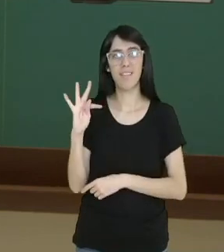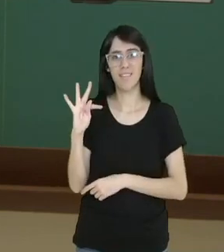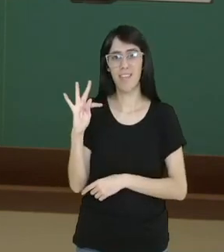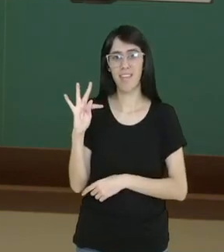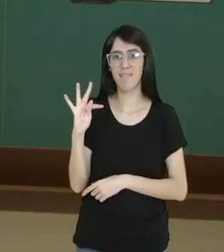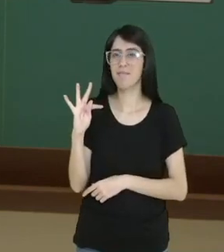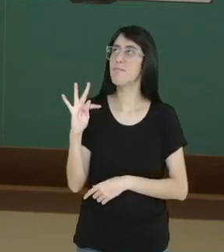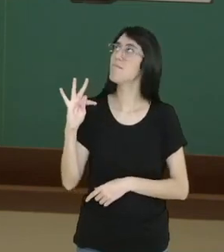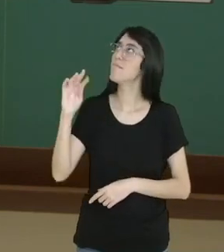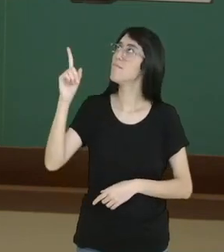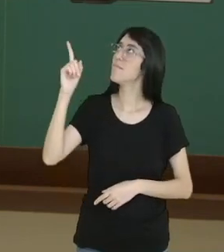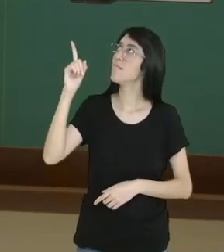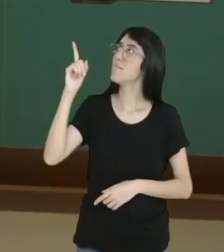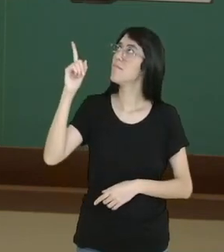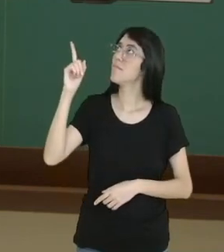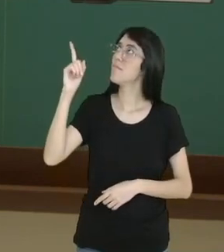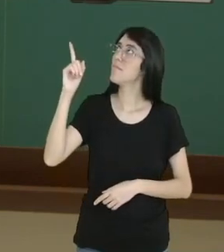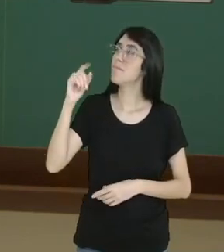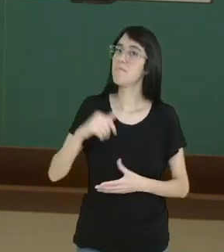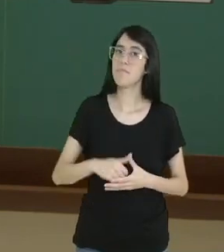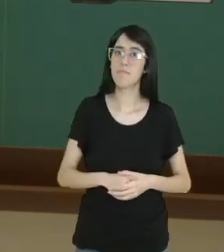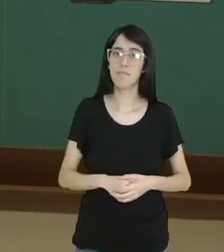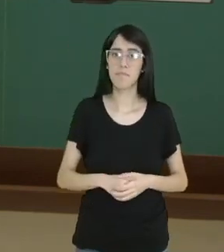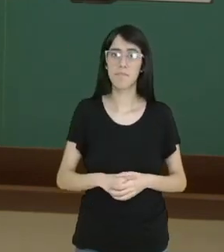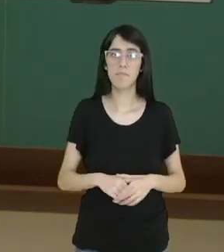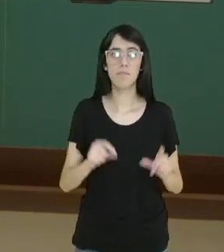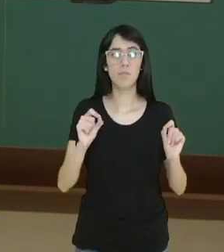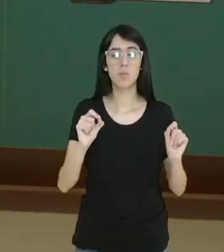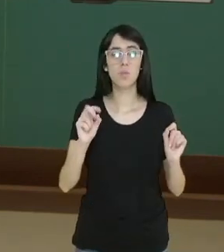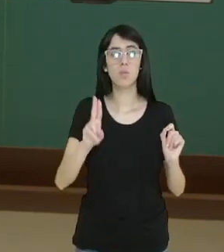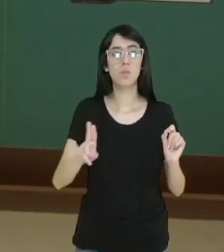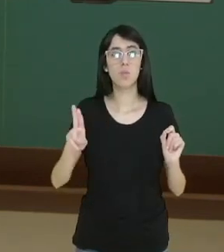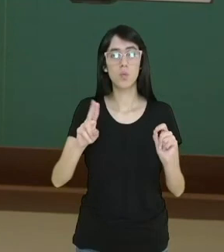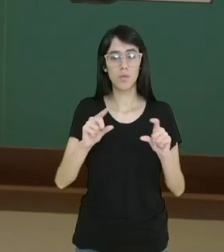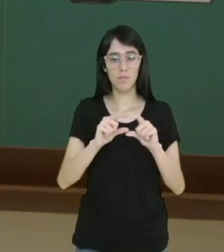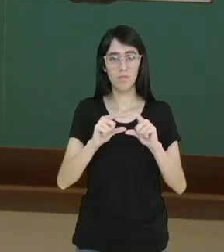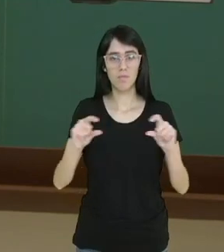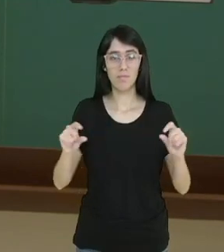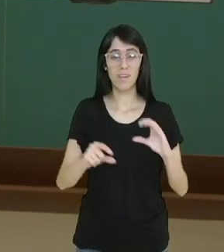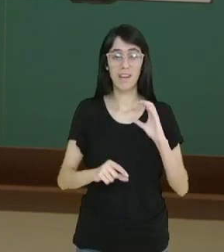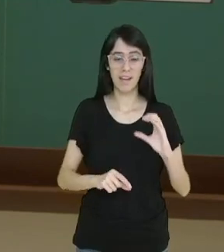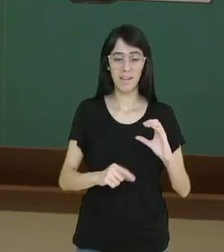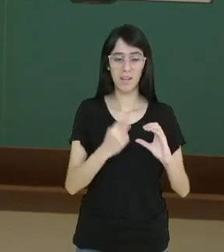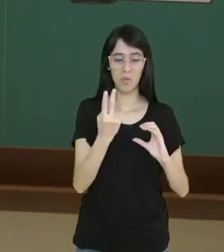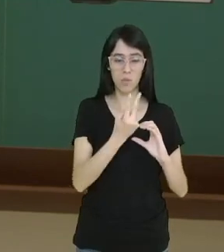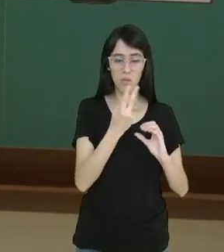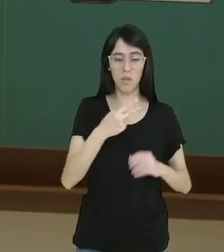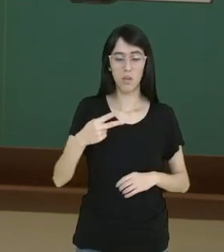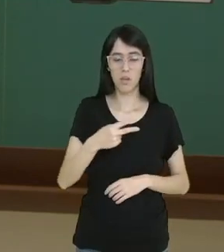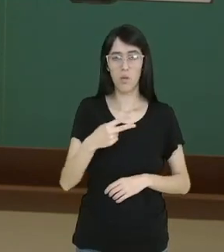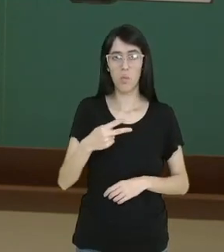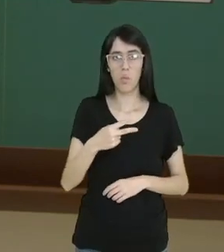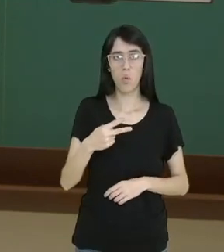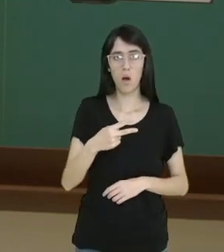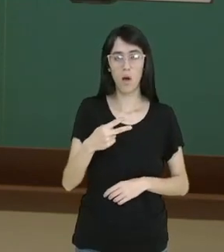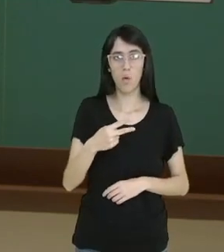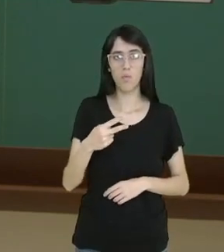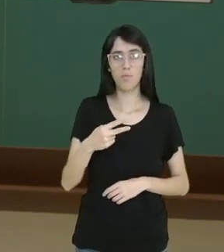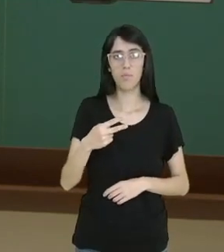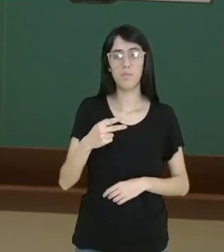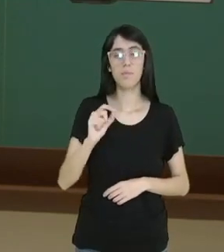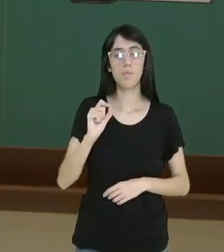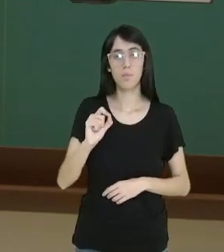nada mais é do que a gente usar essa fórmula. Um cateto ao quadrado é igual a toda, ó, um